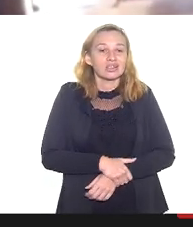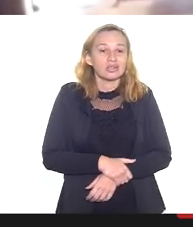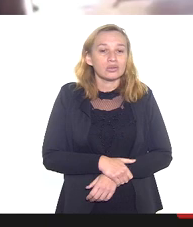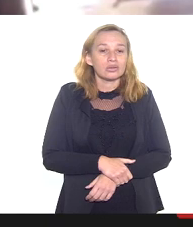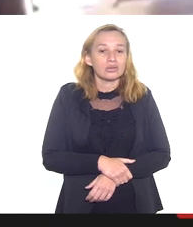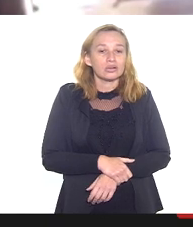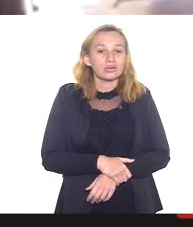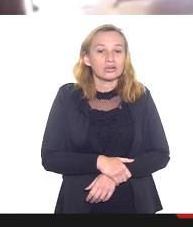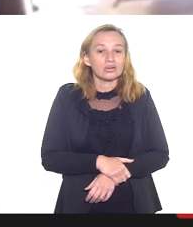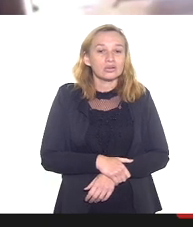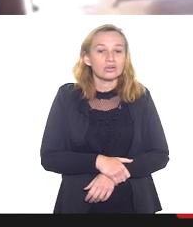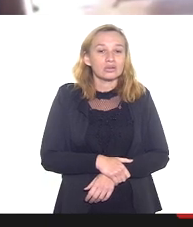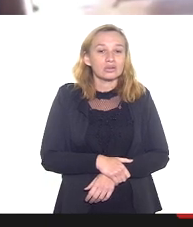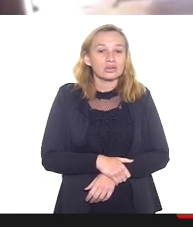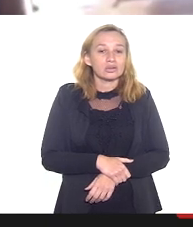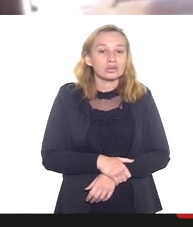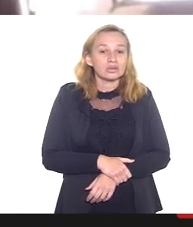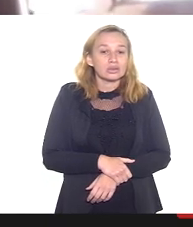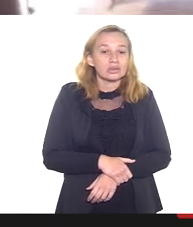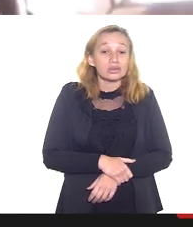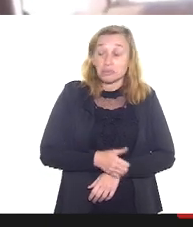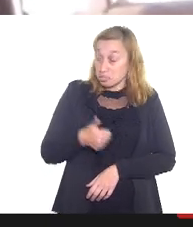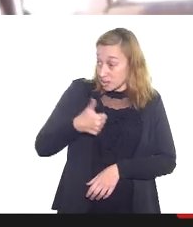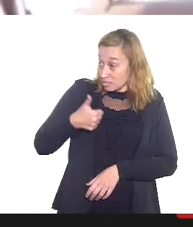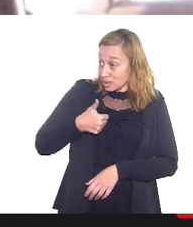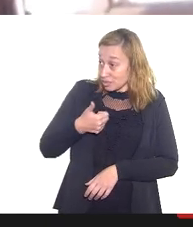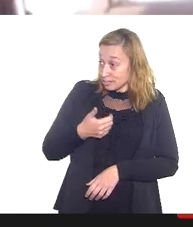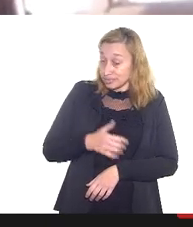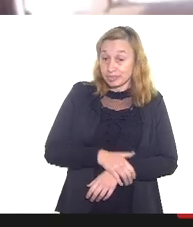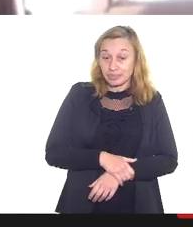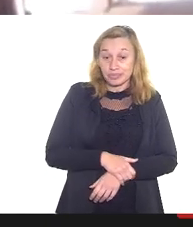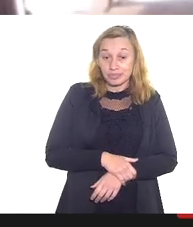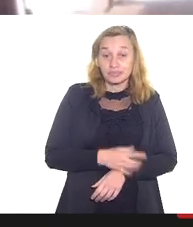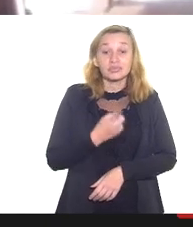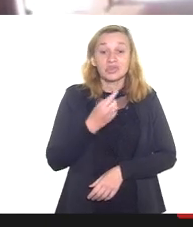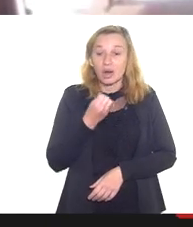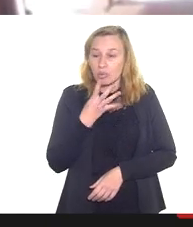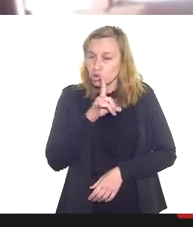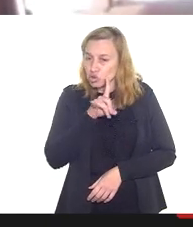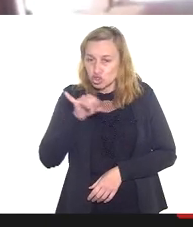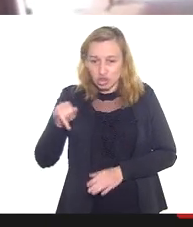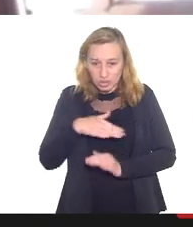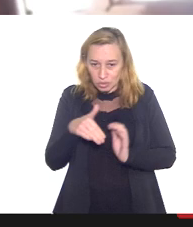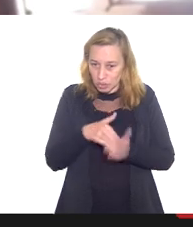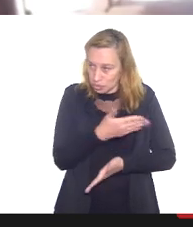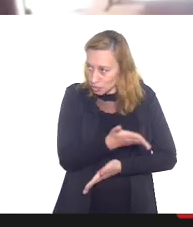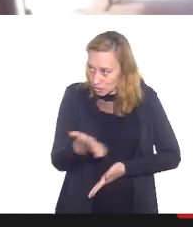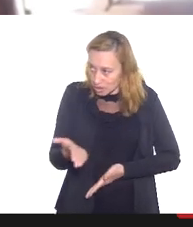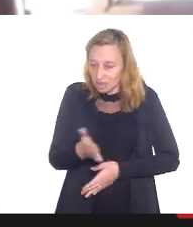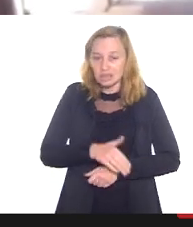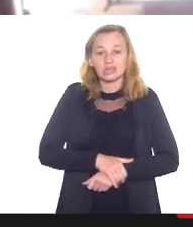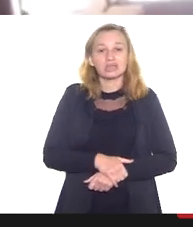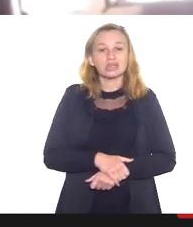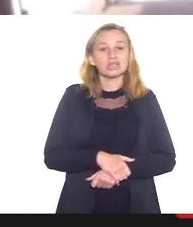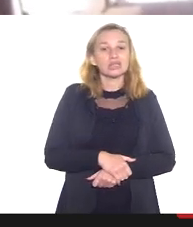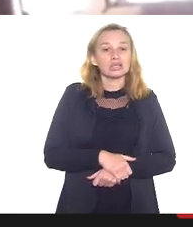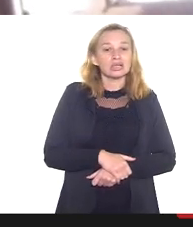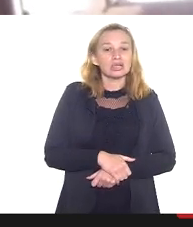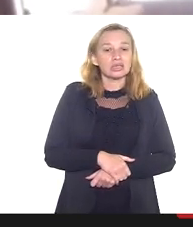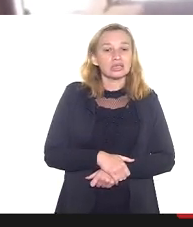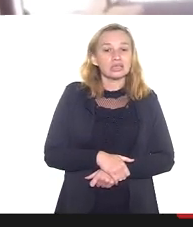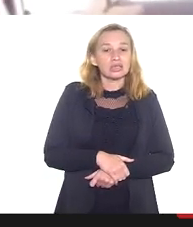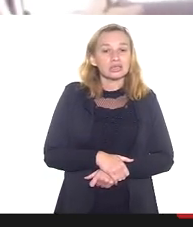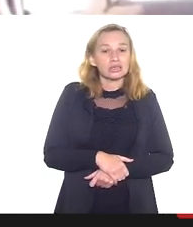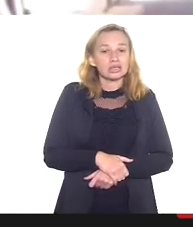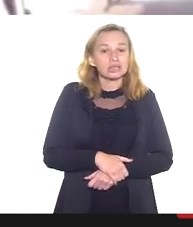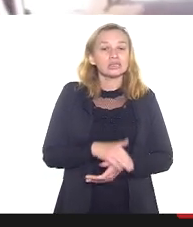Eu queria, em primeiro lugar, desejar bom dia a todo mundo, né, a todos que estão aqui,